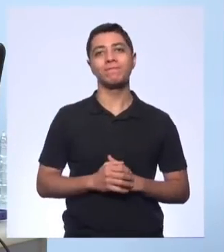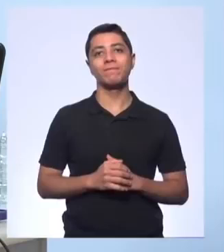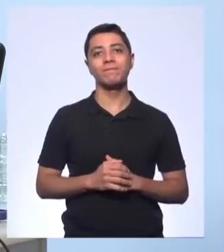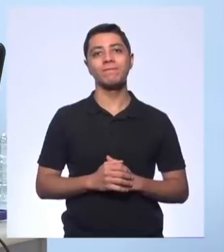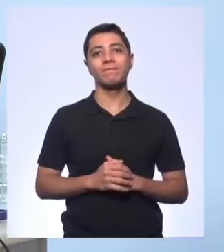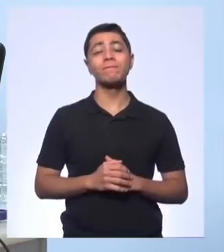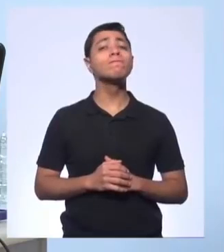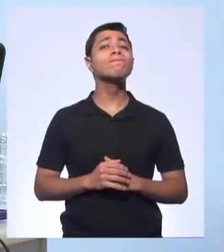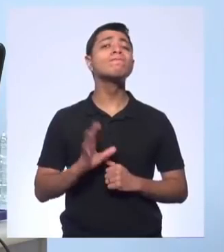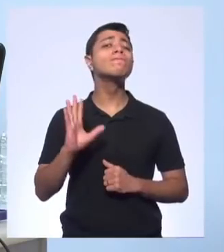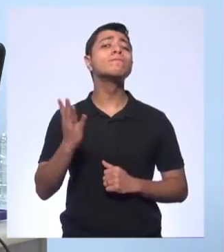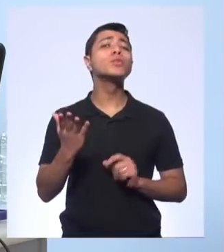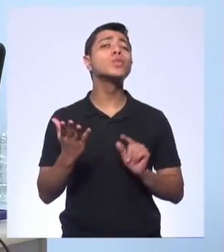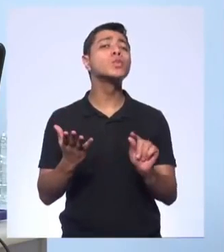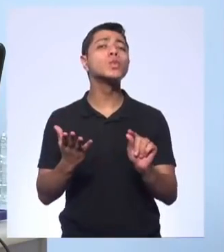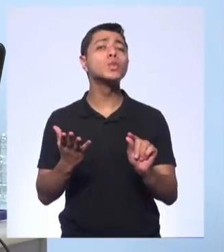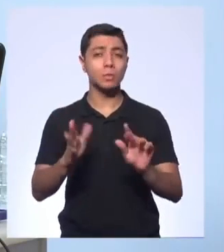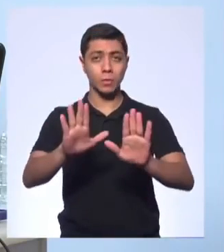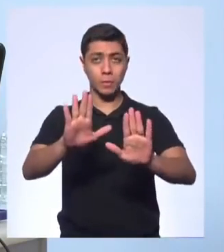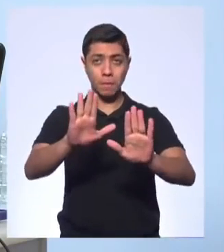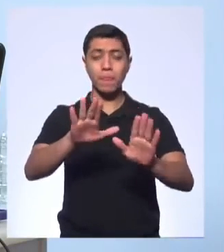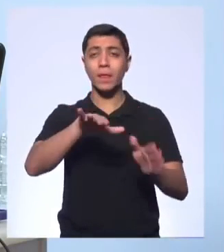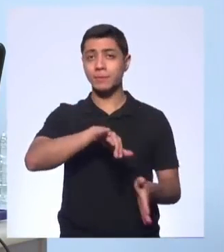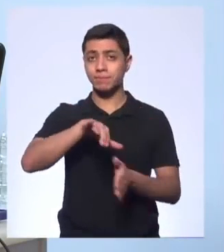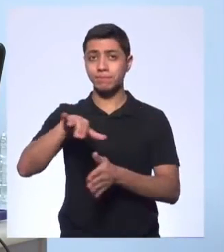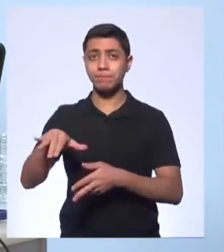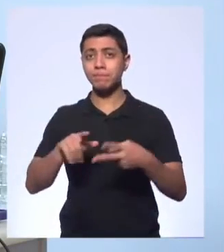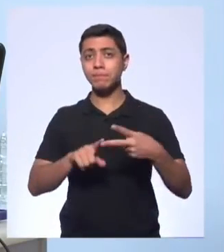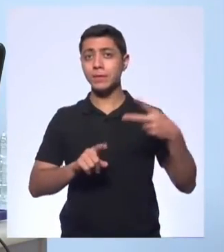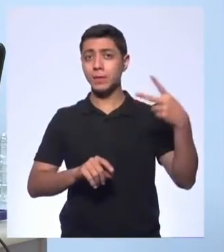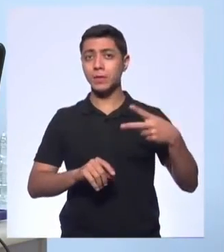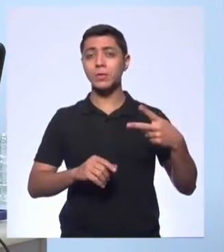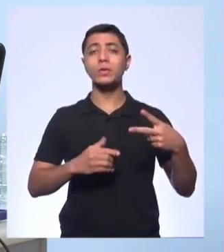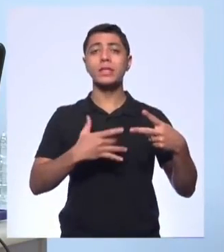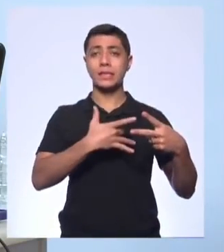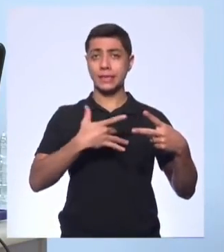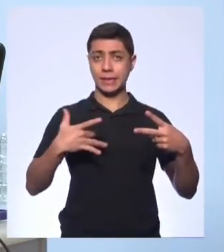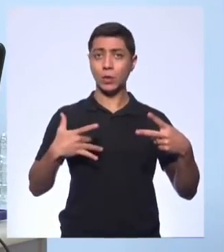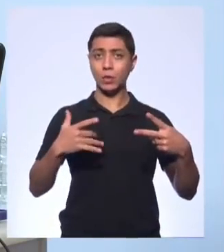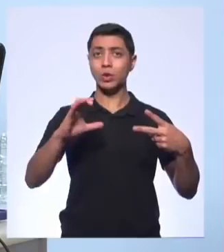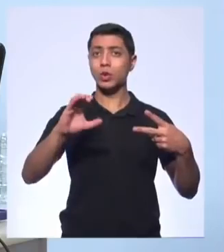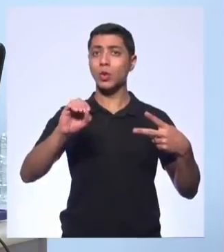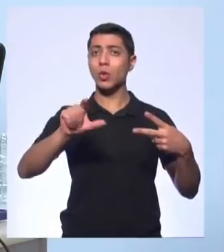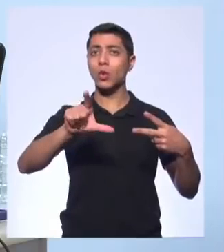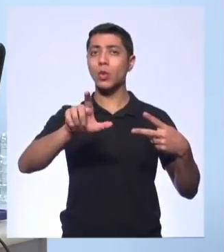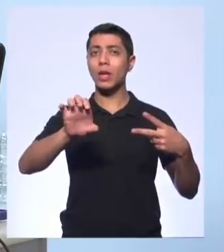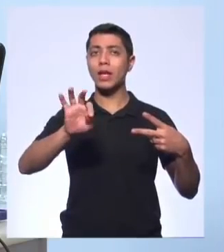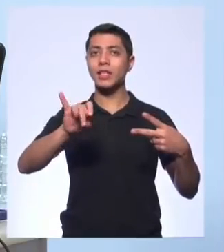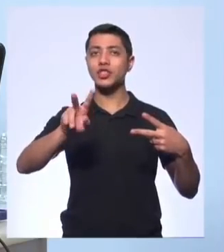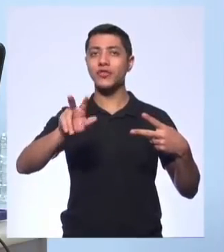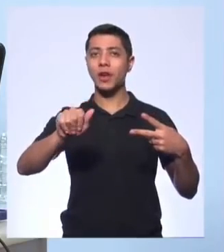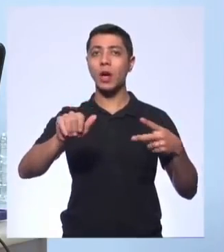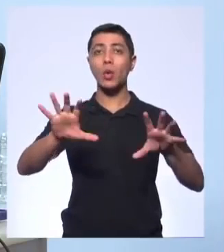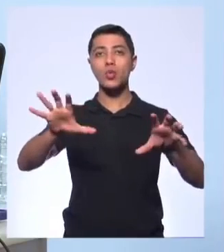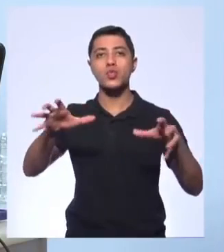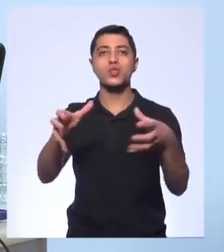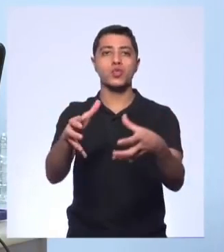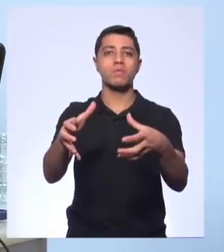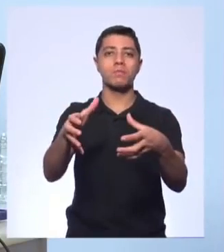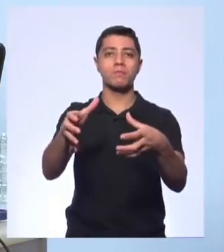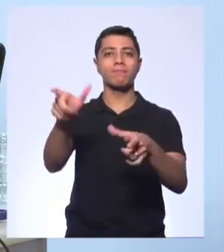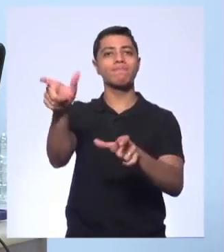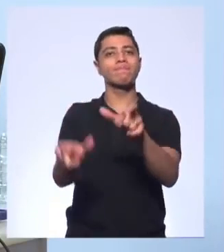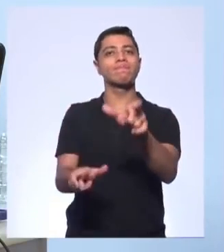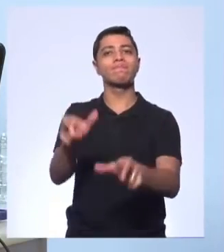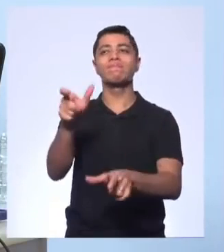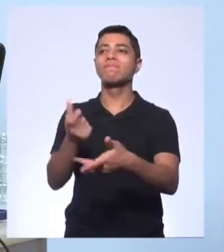gente fala em saúde coletiva, a saúde coletiva está abrangendo formas, né, de propiciar essa